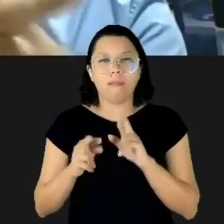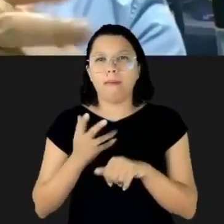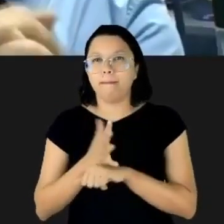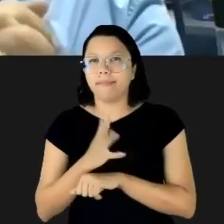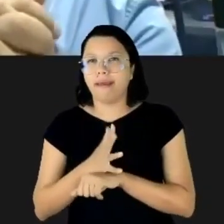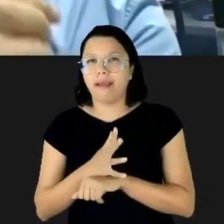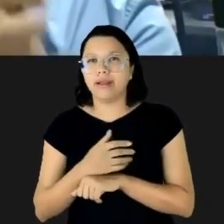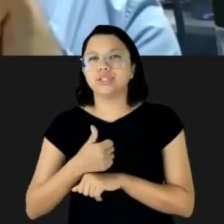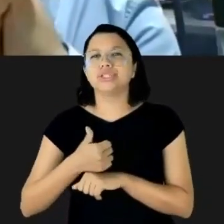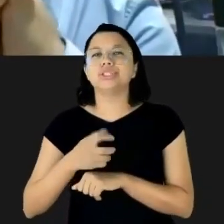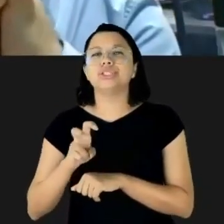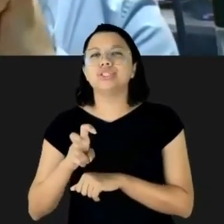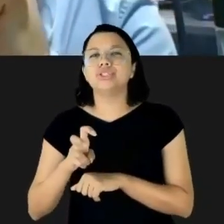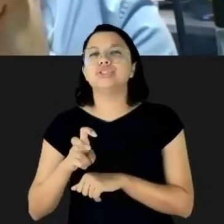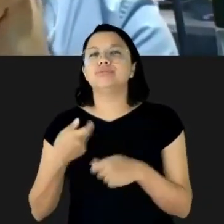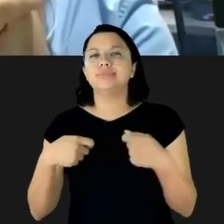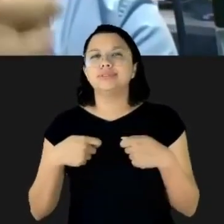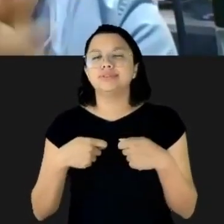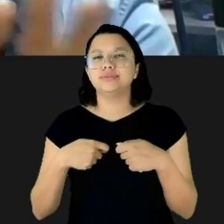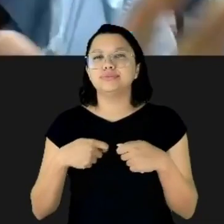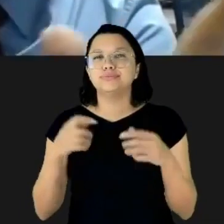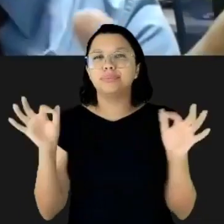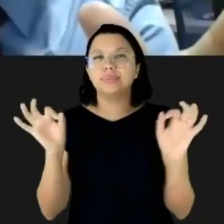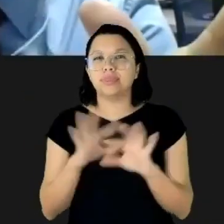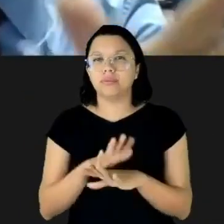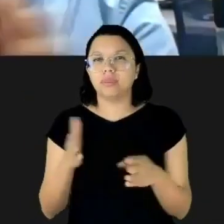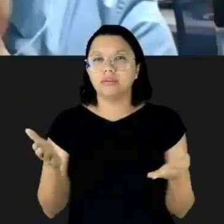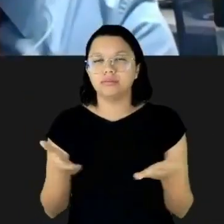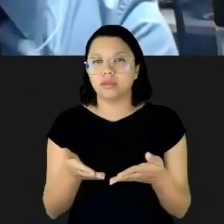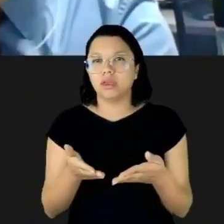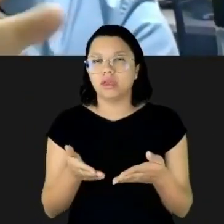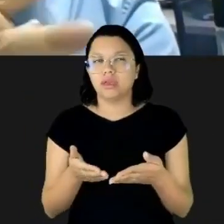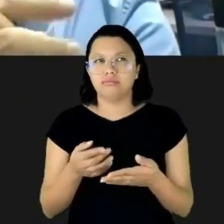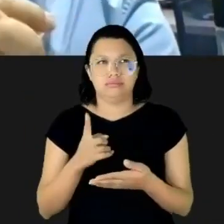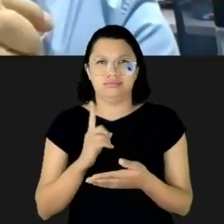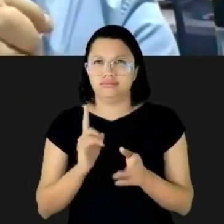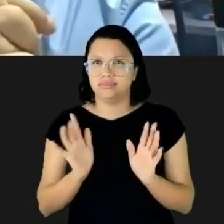em 15 dias eu tenho que terminar isso aqui não